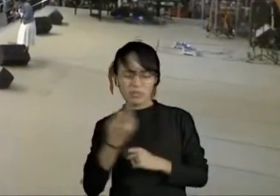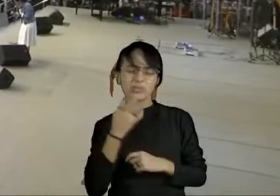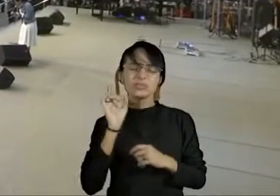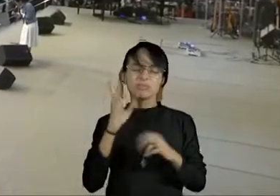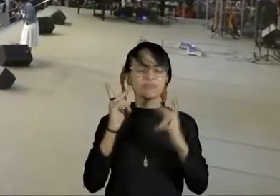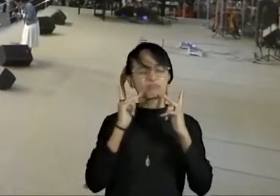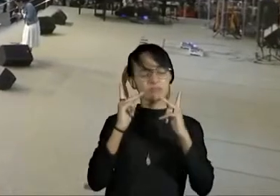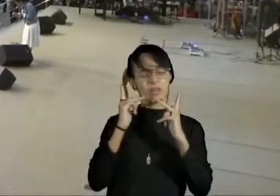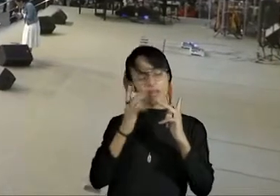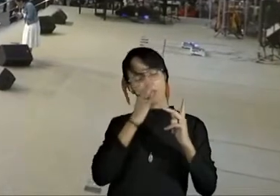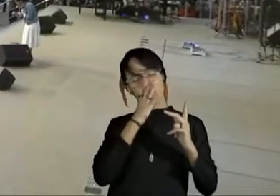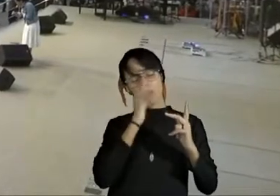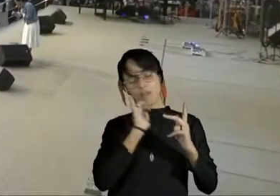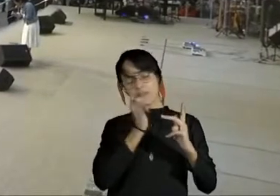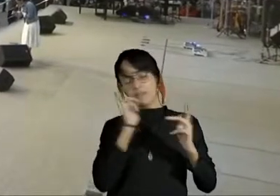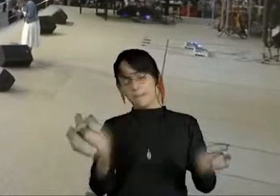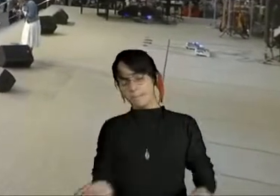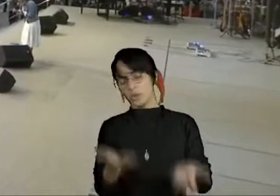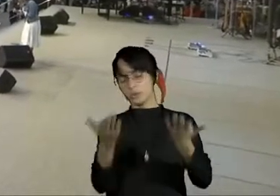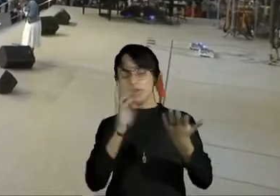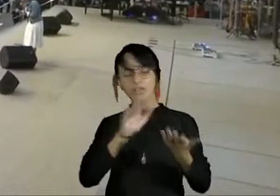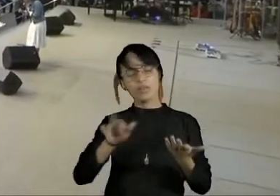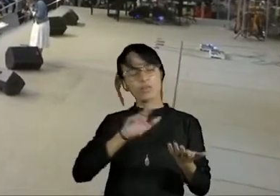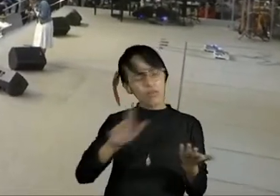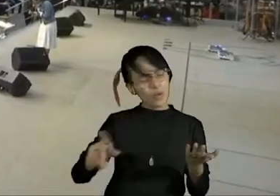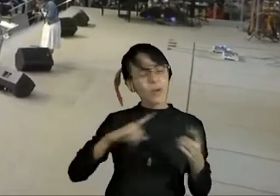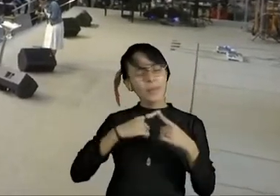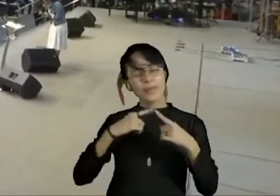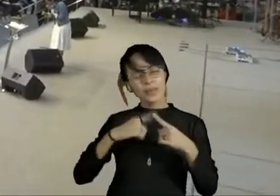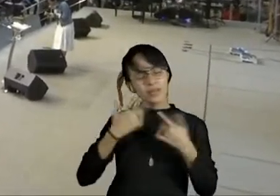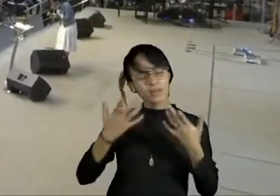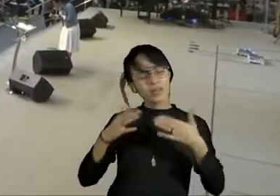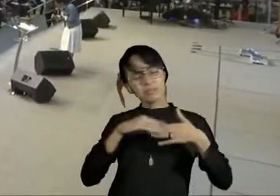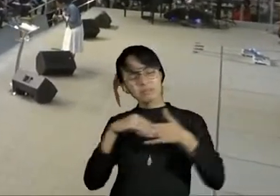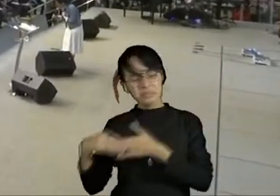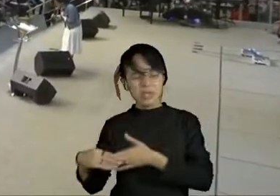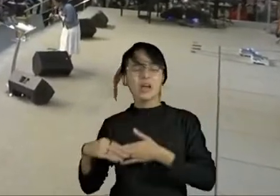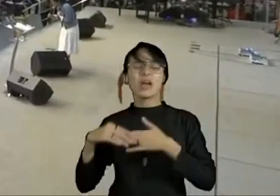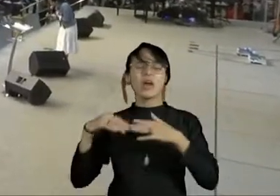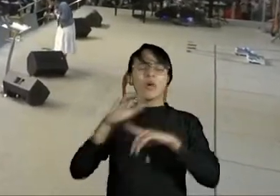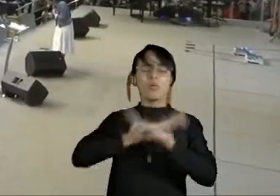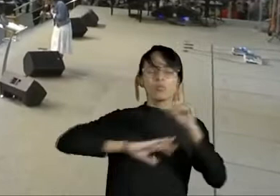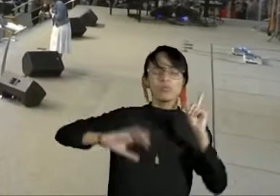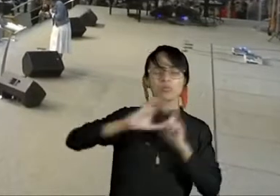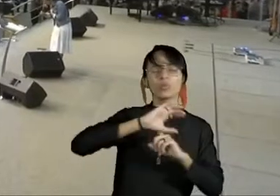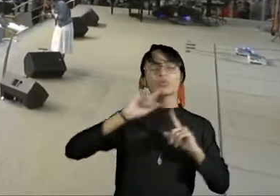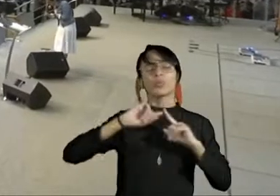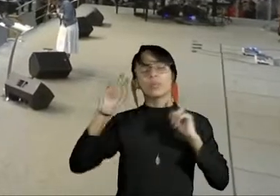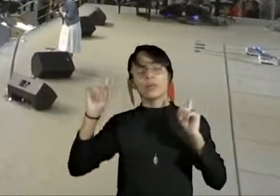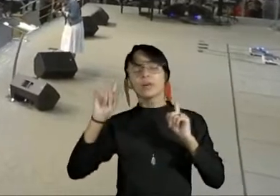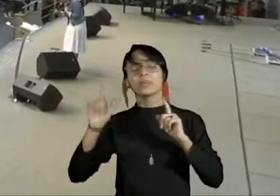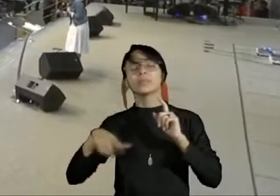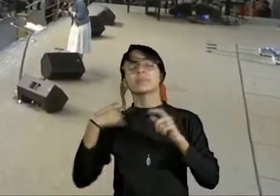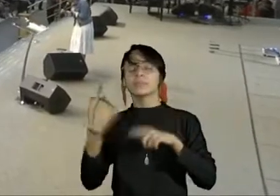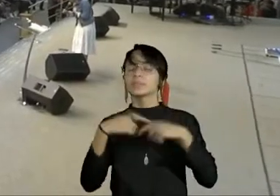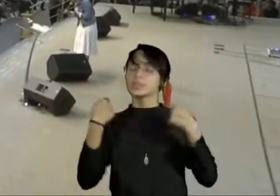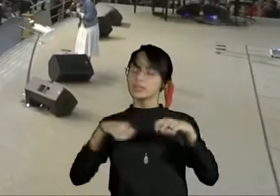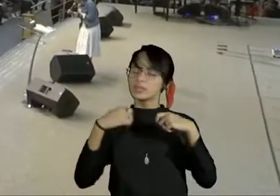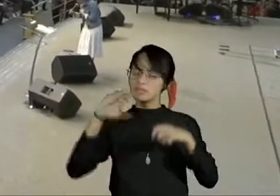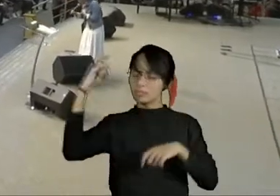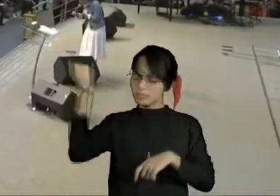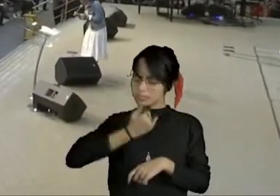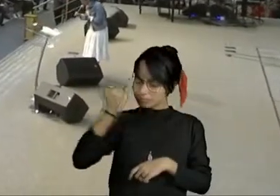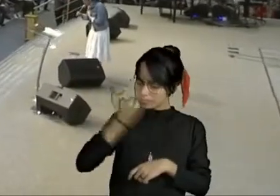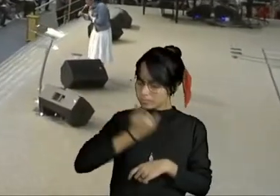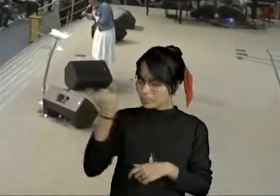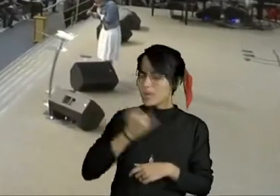uma palavra motivacional, não porque queremos administrar apenas um culto, mas porque precisamos ouvir a tua voz